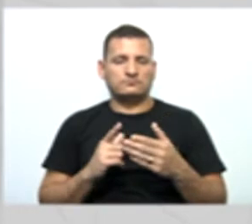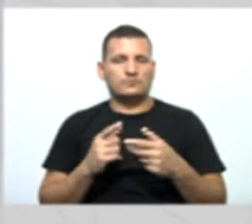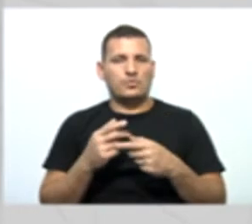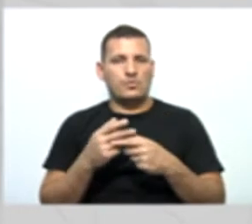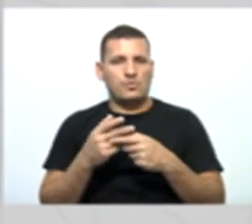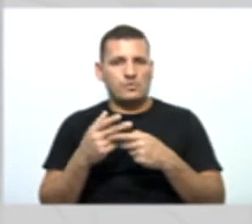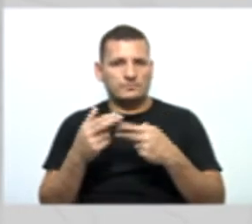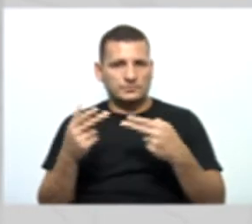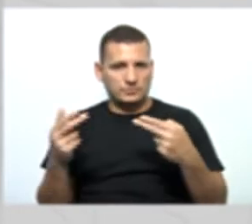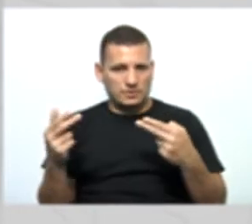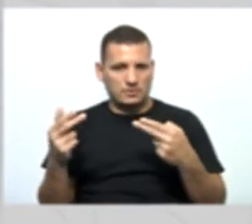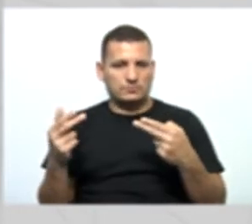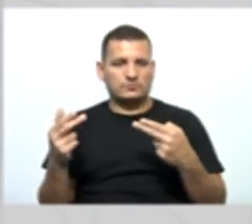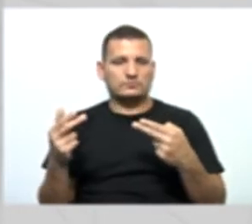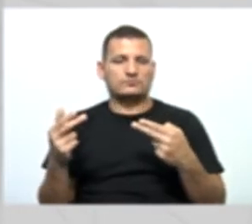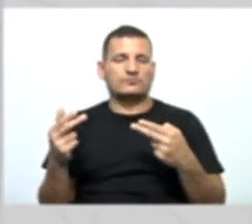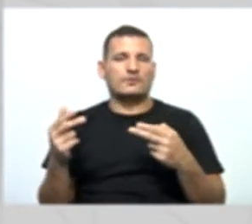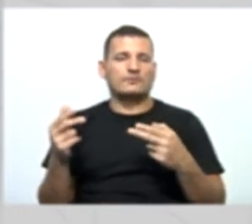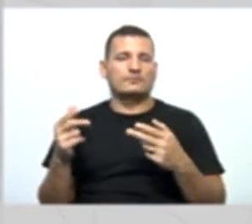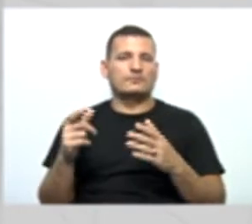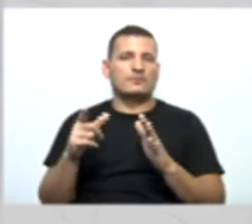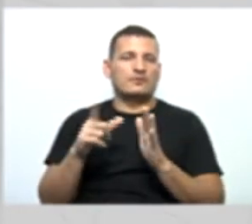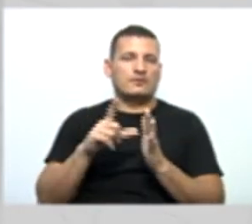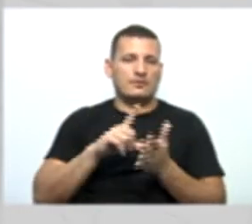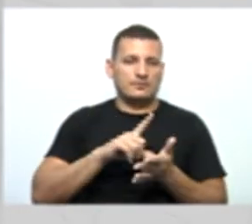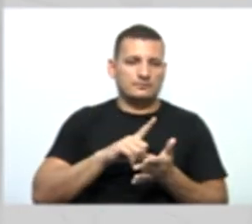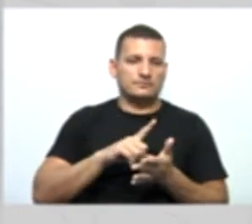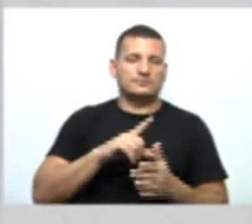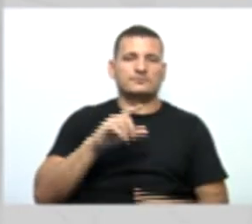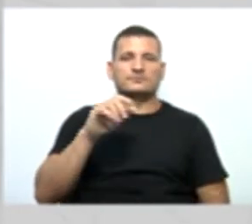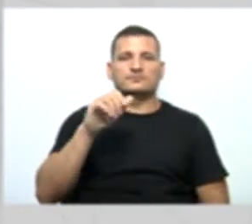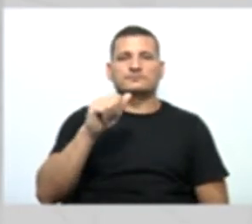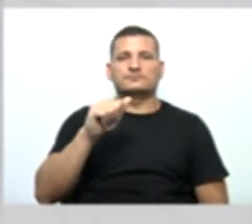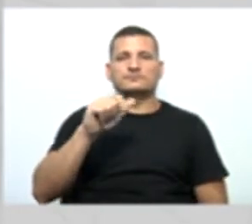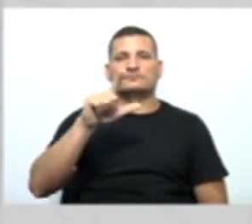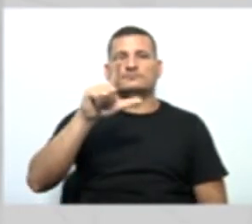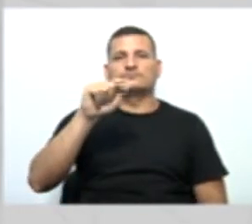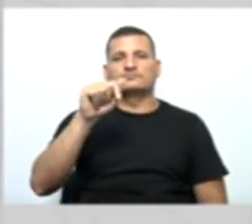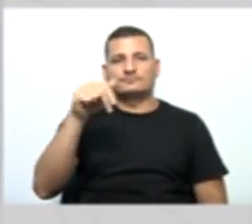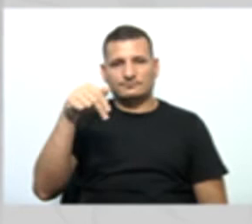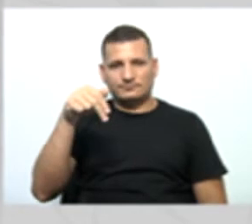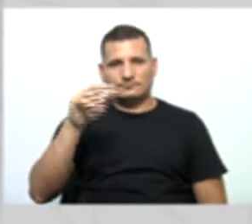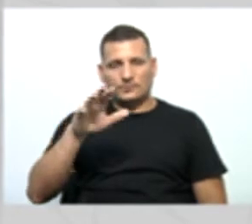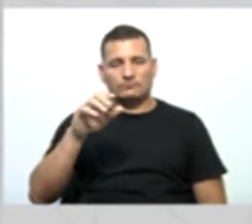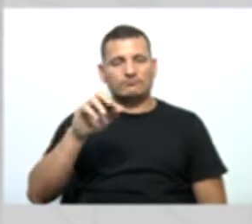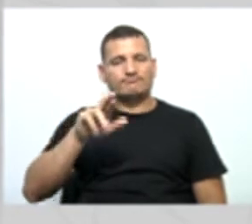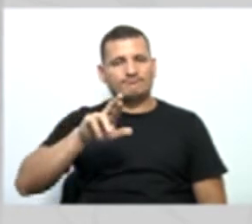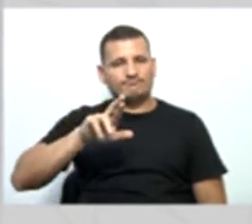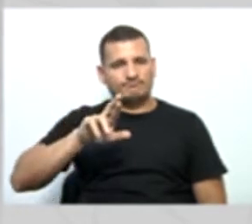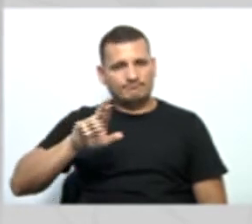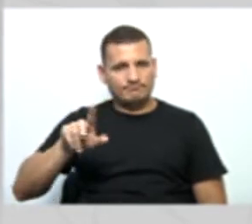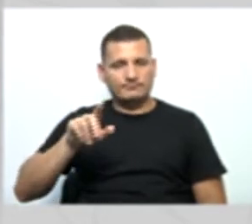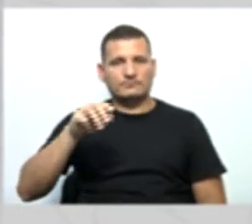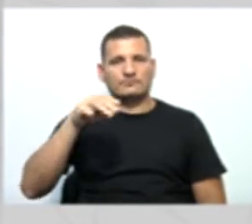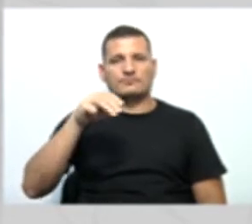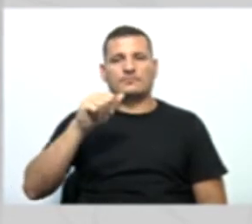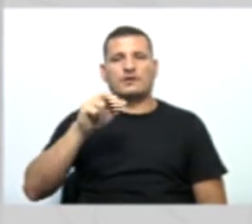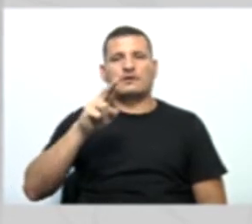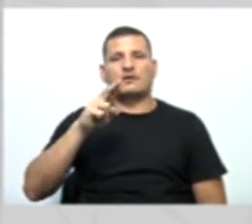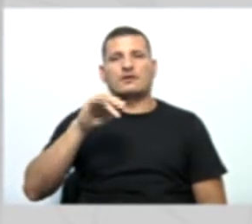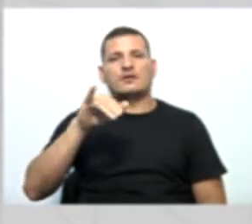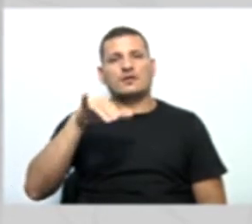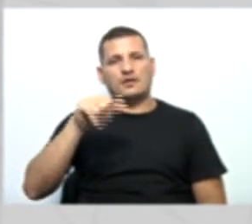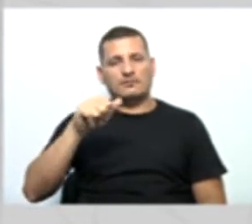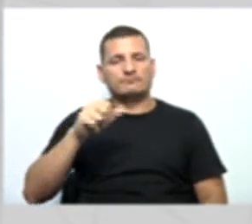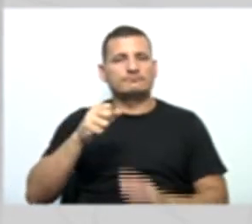Porque anteriormente nós criamos o Alan com características completamente diferentes e agora criamos a Maria